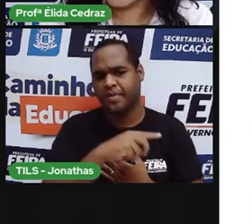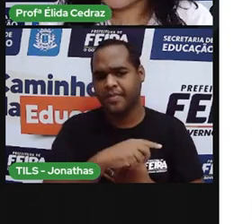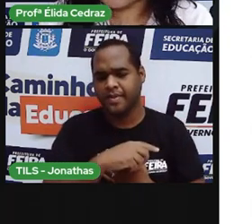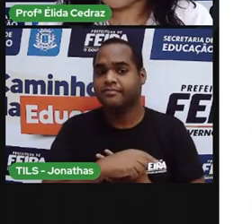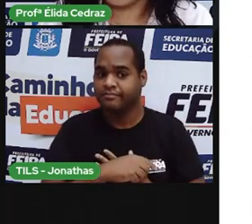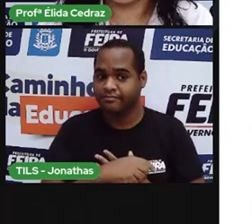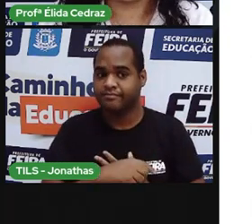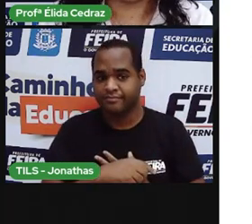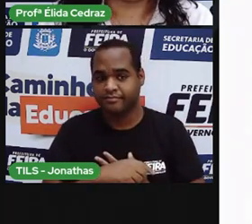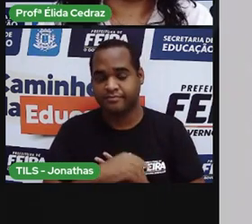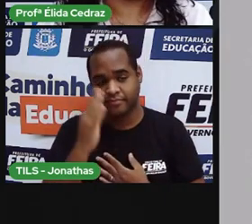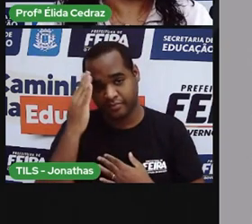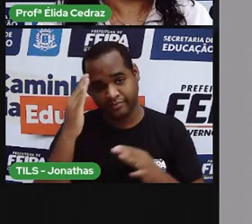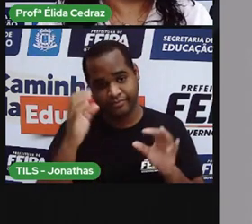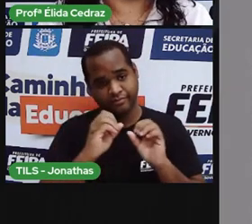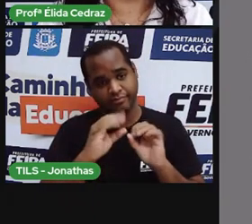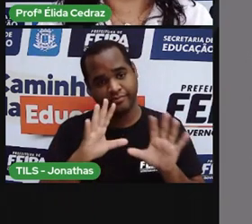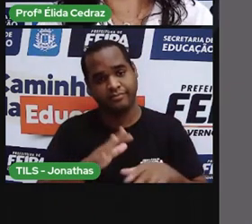está escrito.